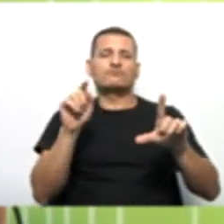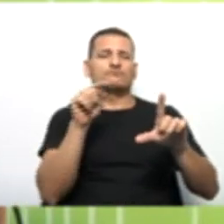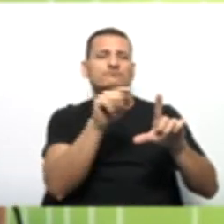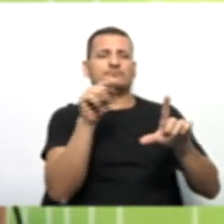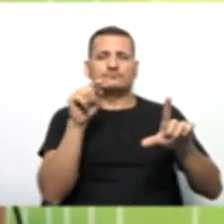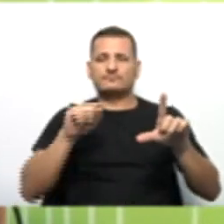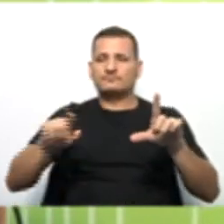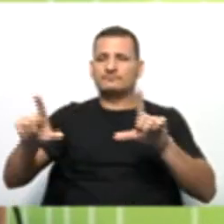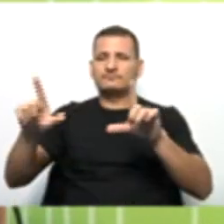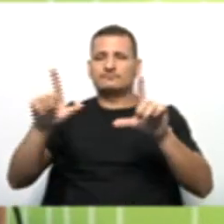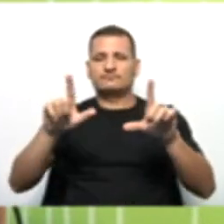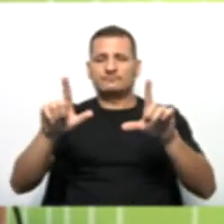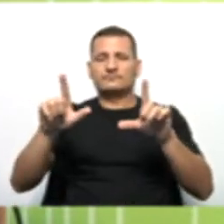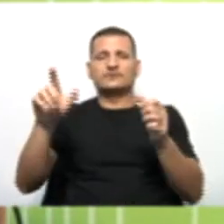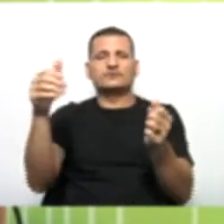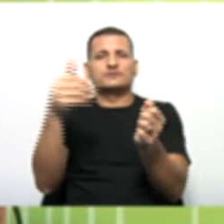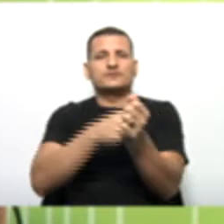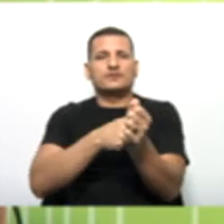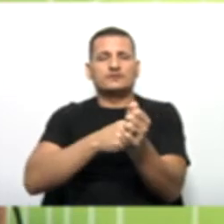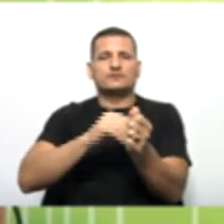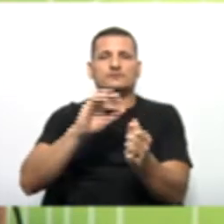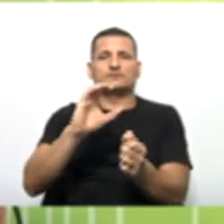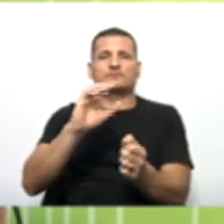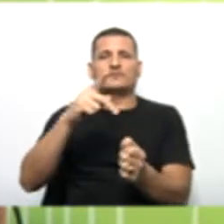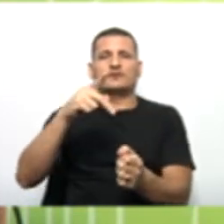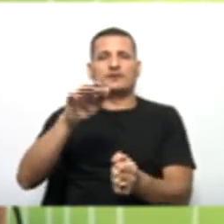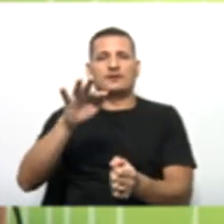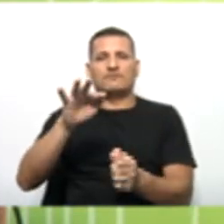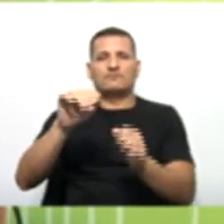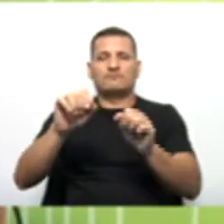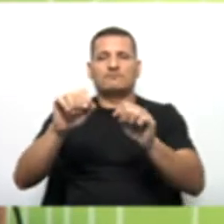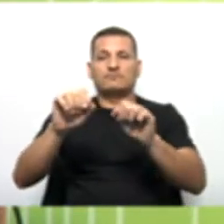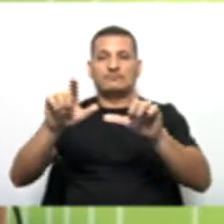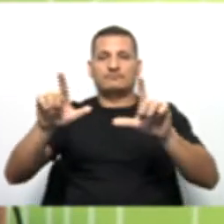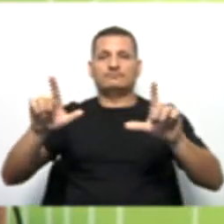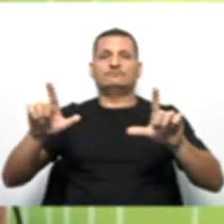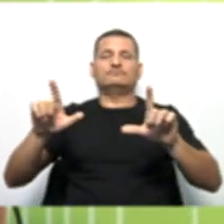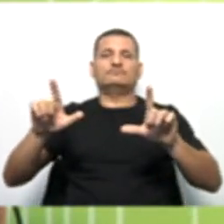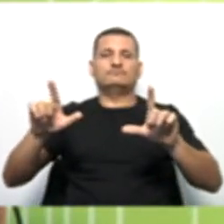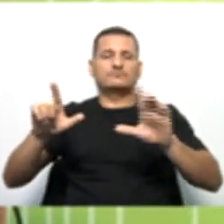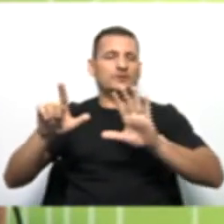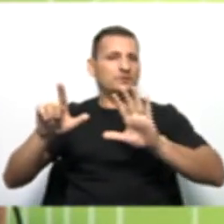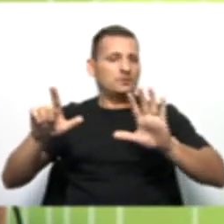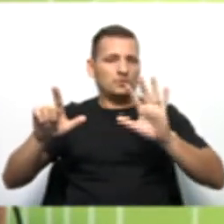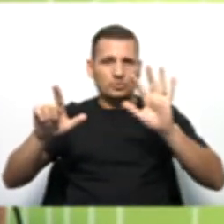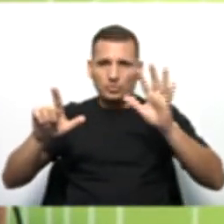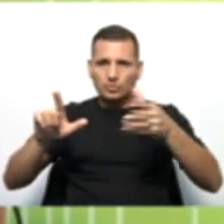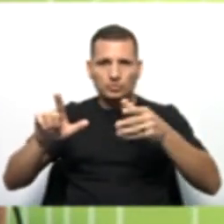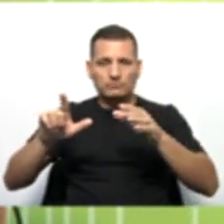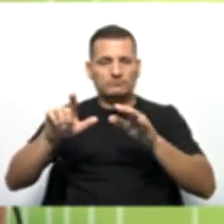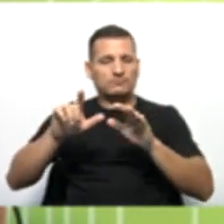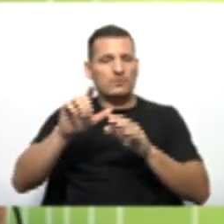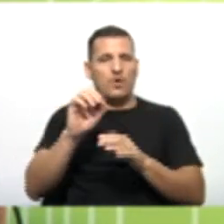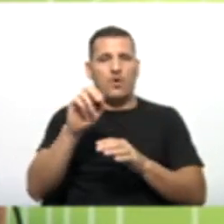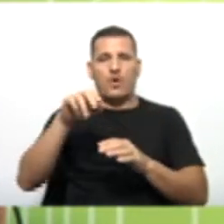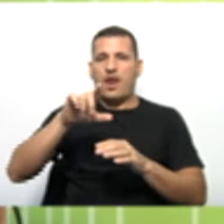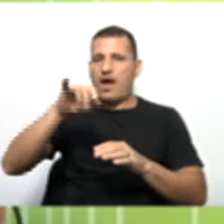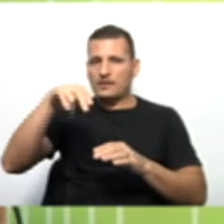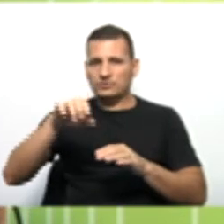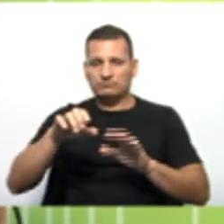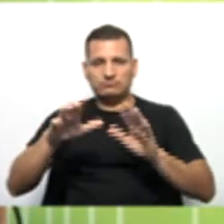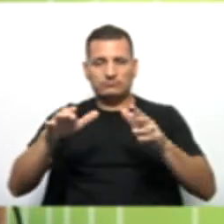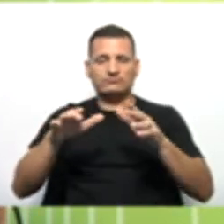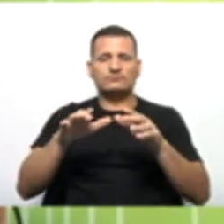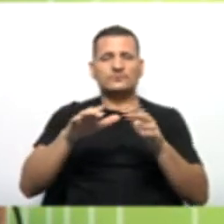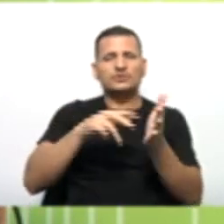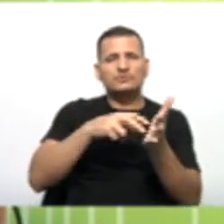CPF e a sua senha do AVA para poder acessar esse sistema de eleição. Vai ser totalmente eletrônica, vai estar disponível das 7h30